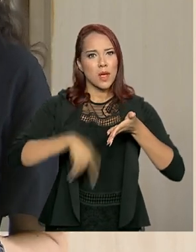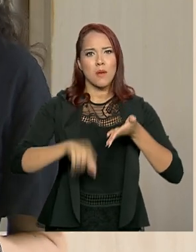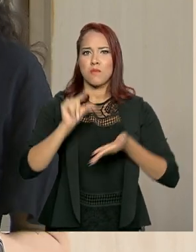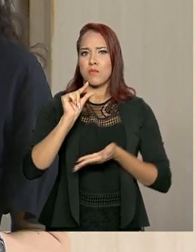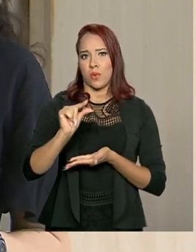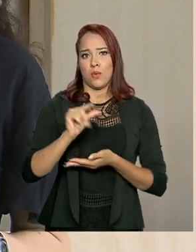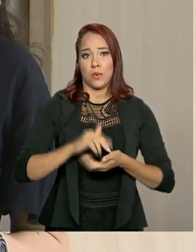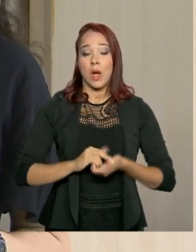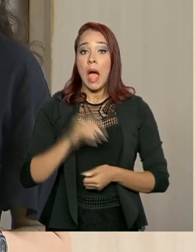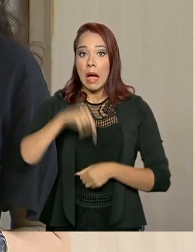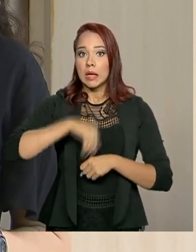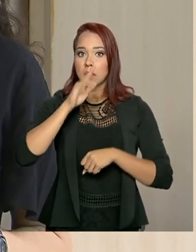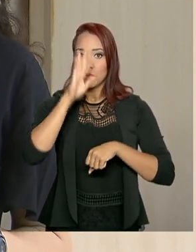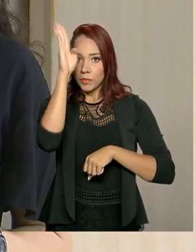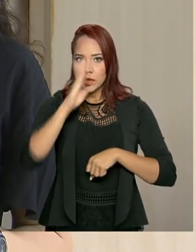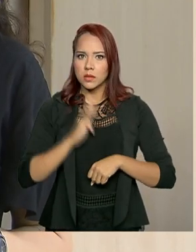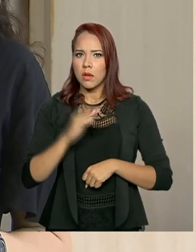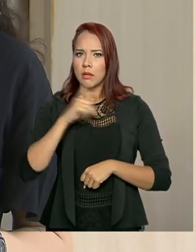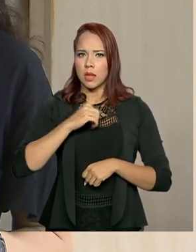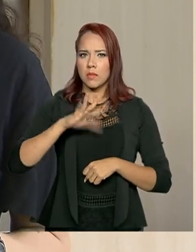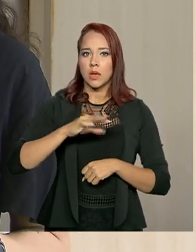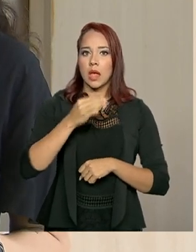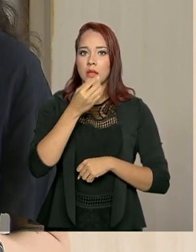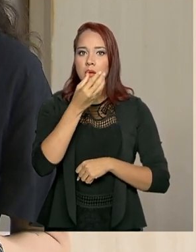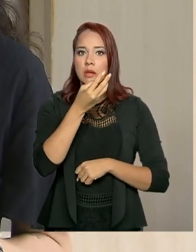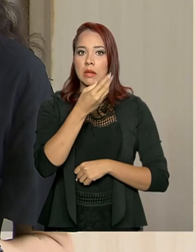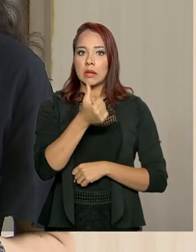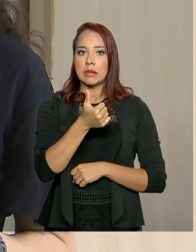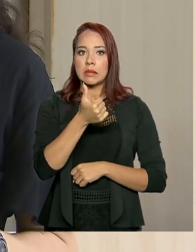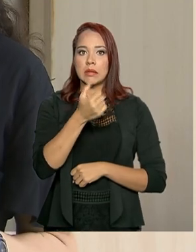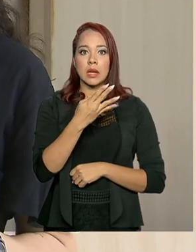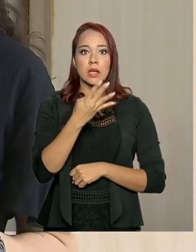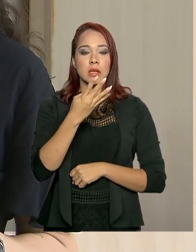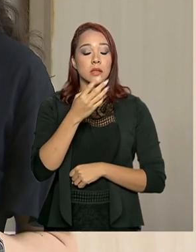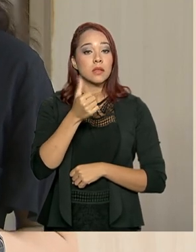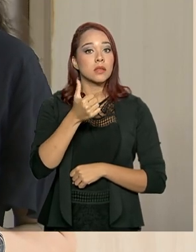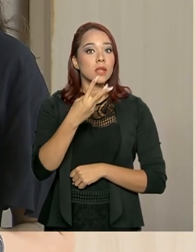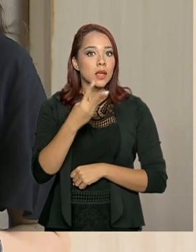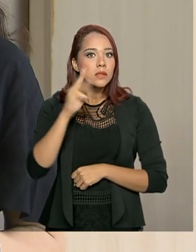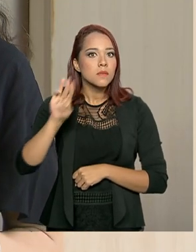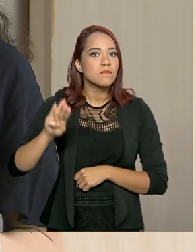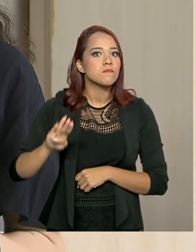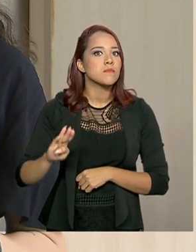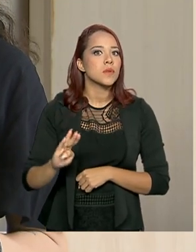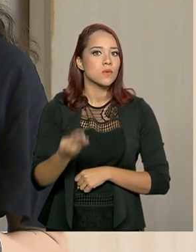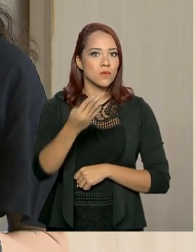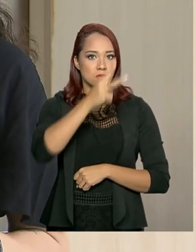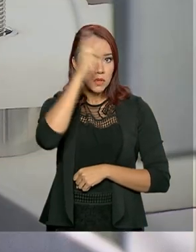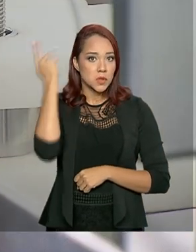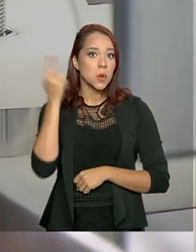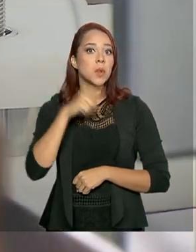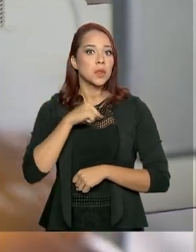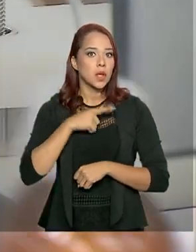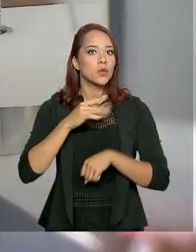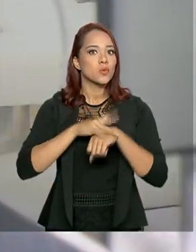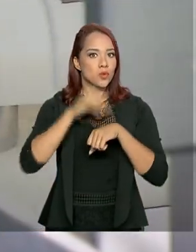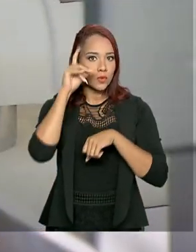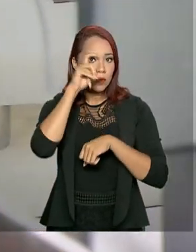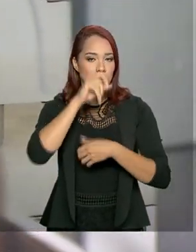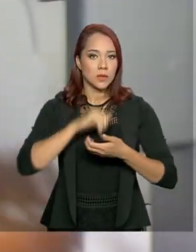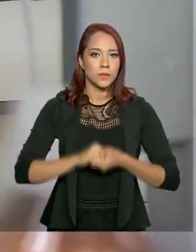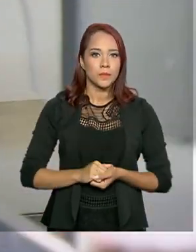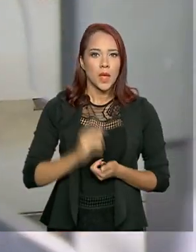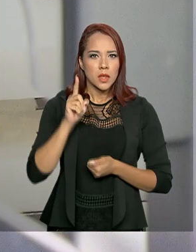poucas. No Brasil, estima-se que quase 13 milhões de pessoas vivam nesta situação. Após o